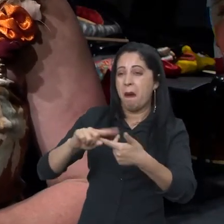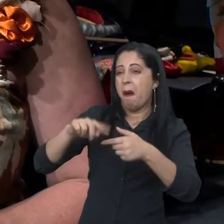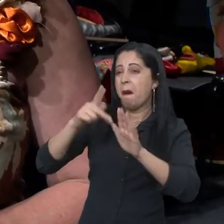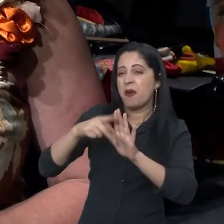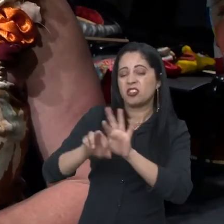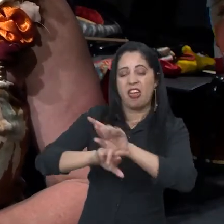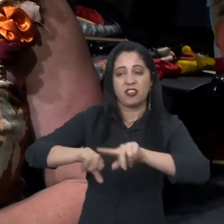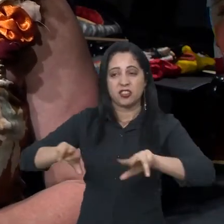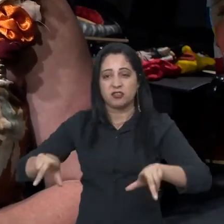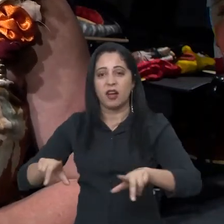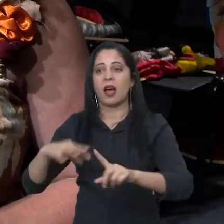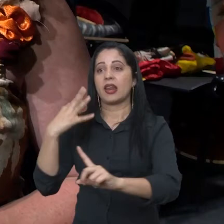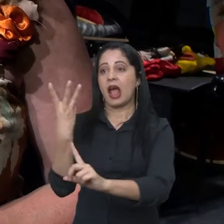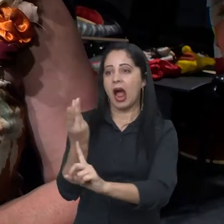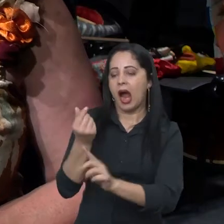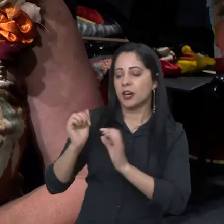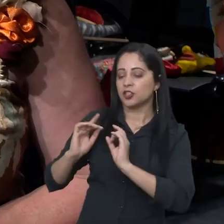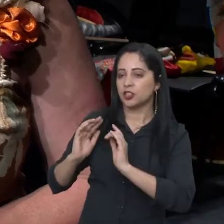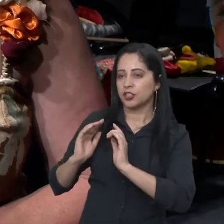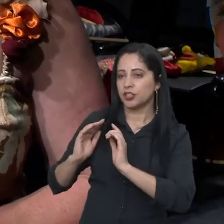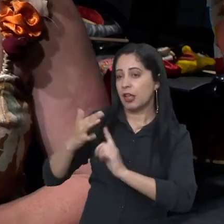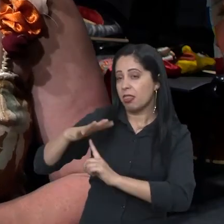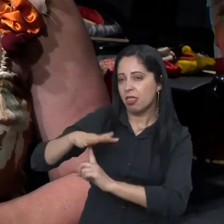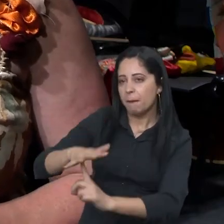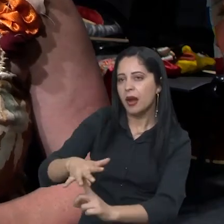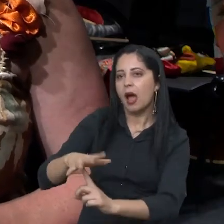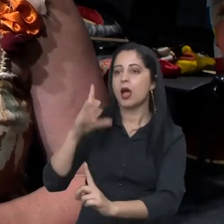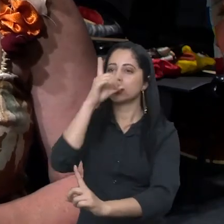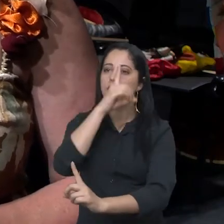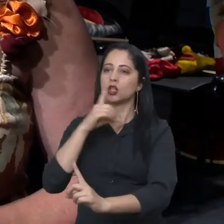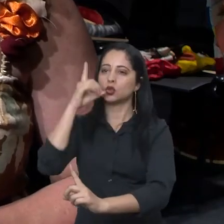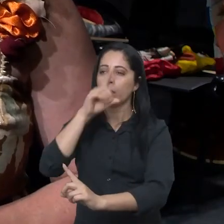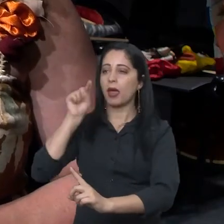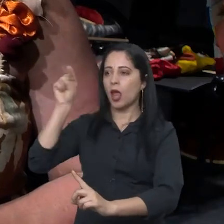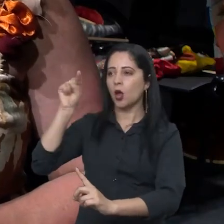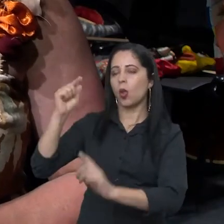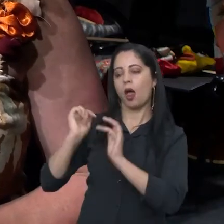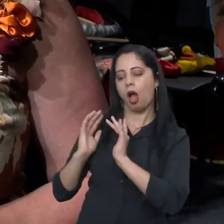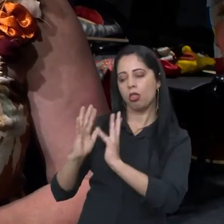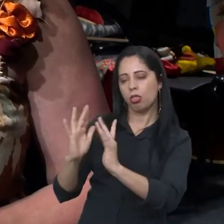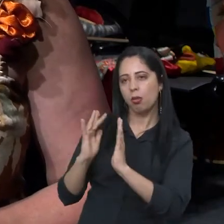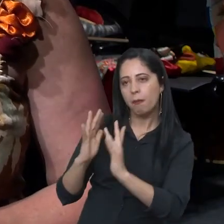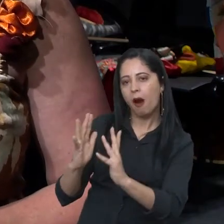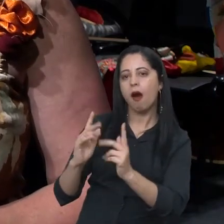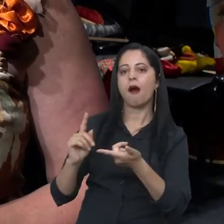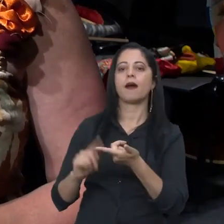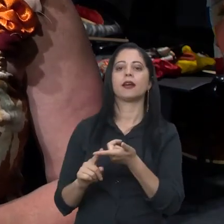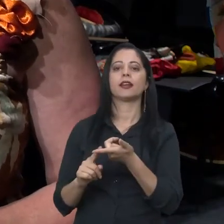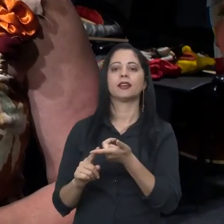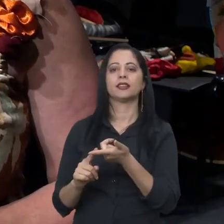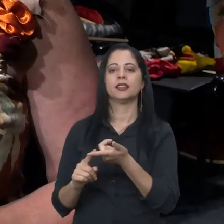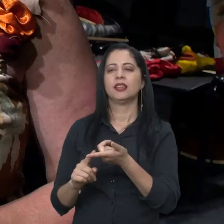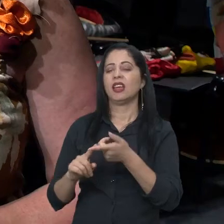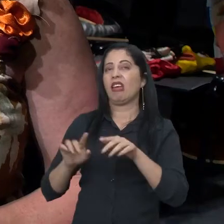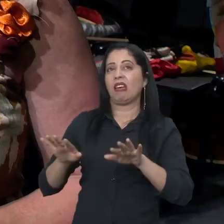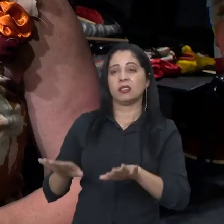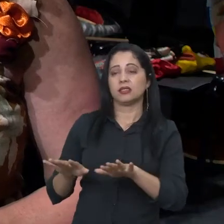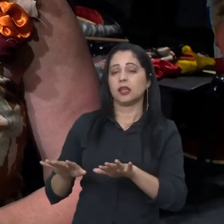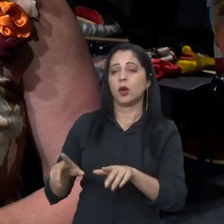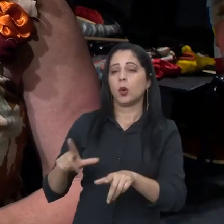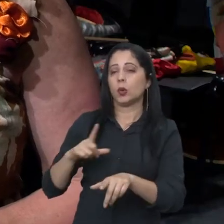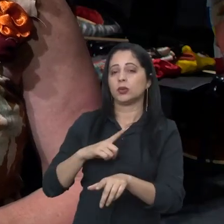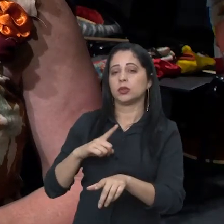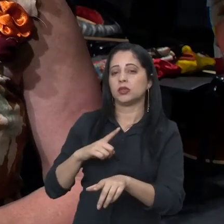projetos, né? Tem Arte na Praça, tem Domingo no Parque, tem Temporada do 7, Noites em Processo,